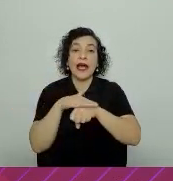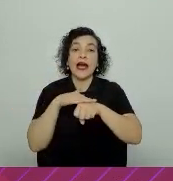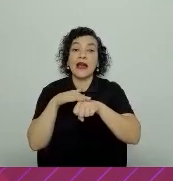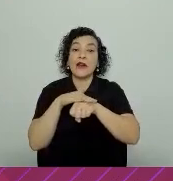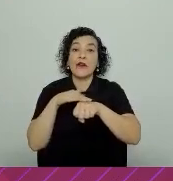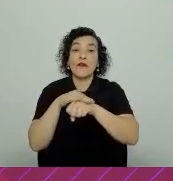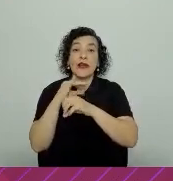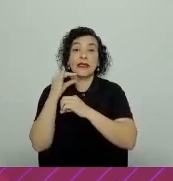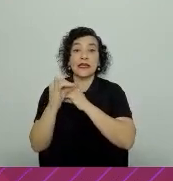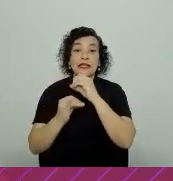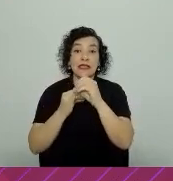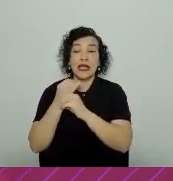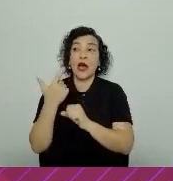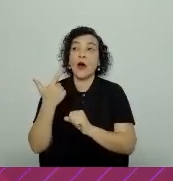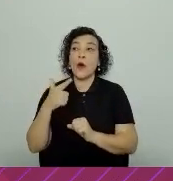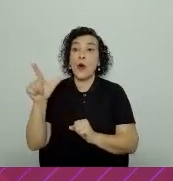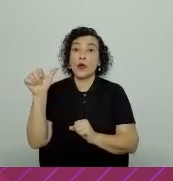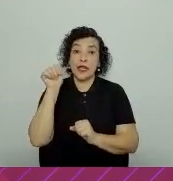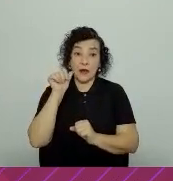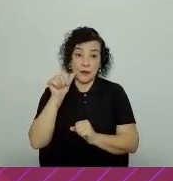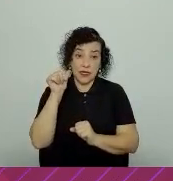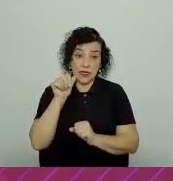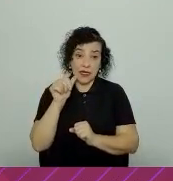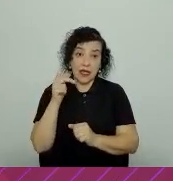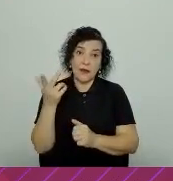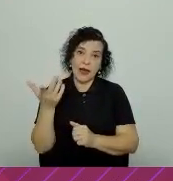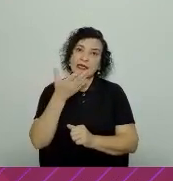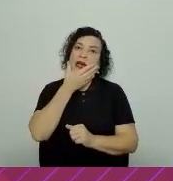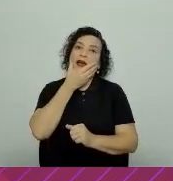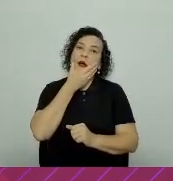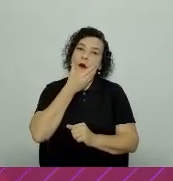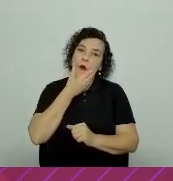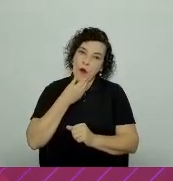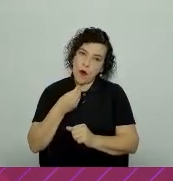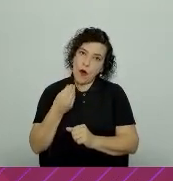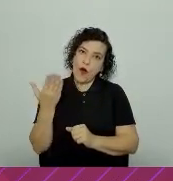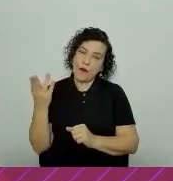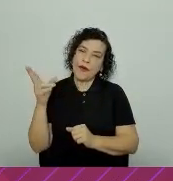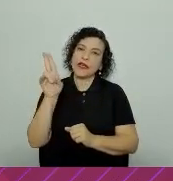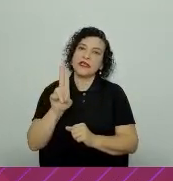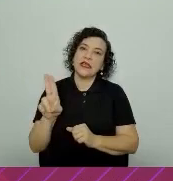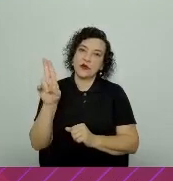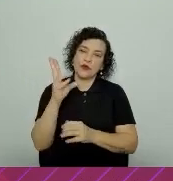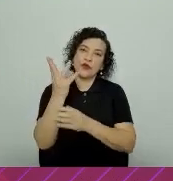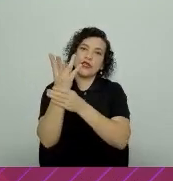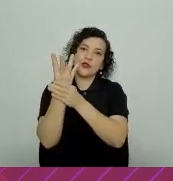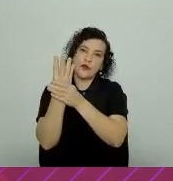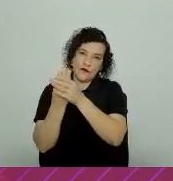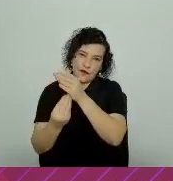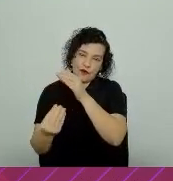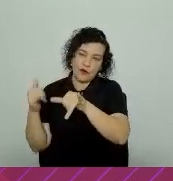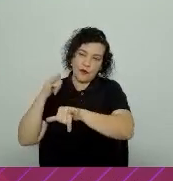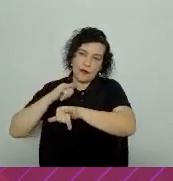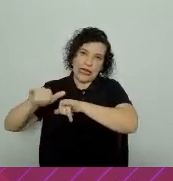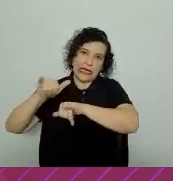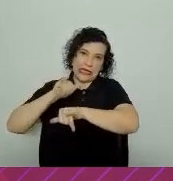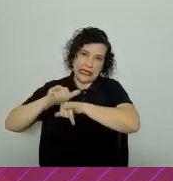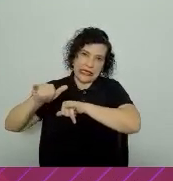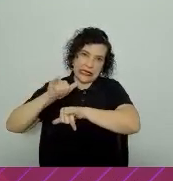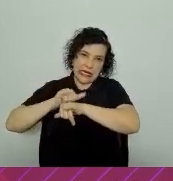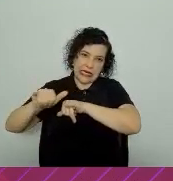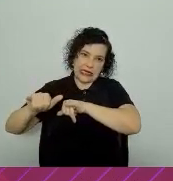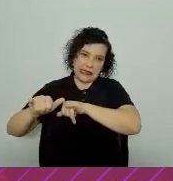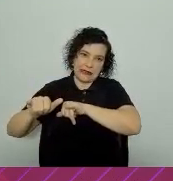com uma outra menina só que na verdade é um cara que ele tá utilizando um filtro para para enganar ela e sim